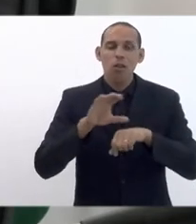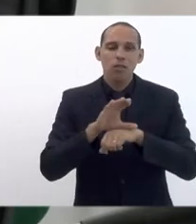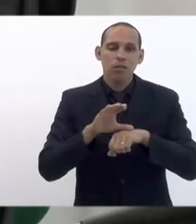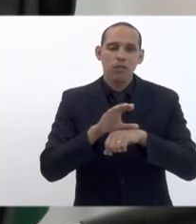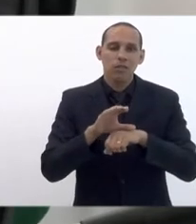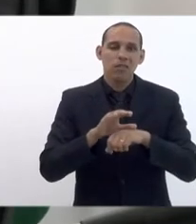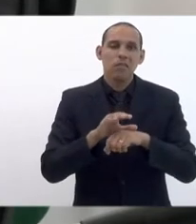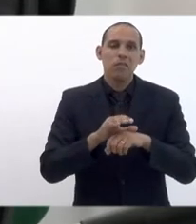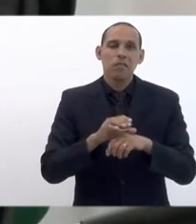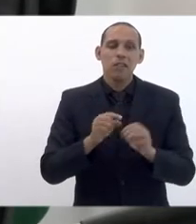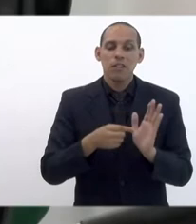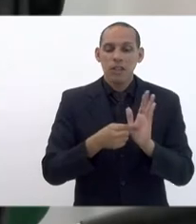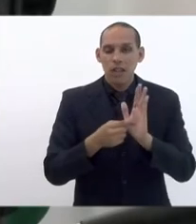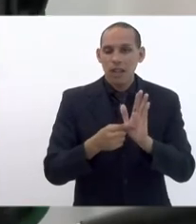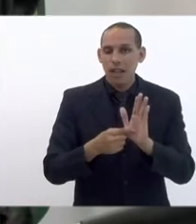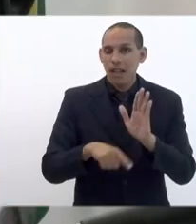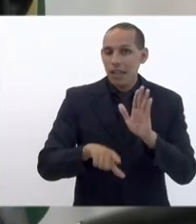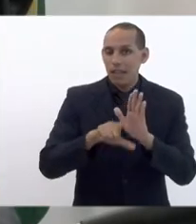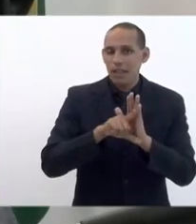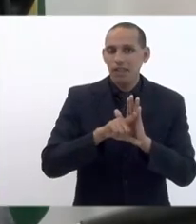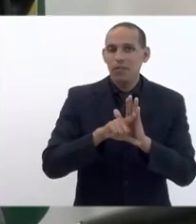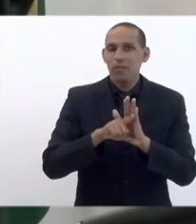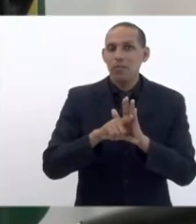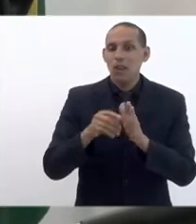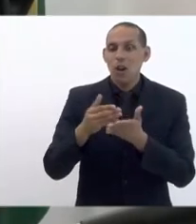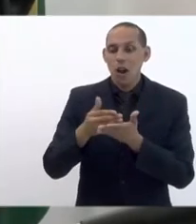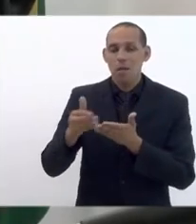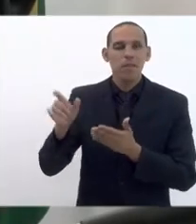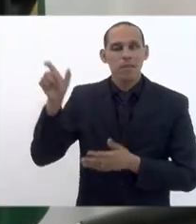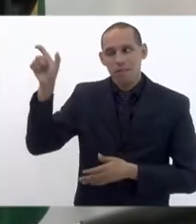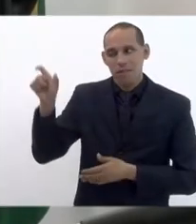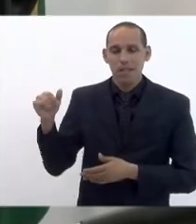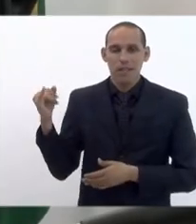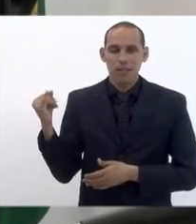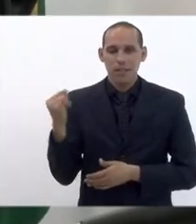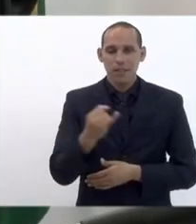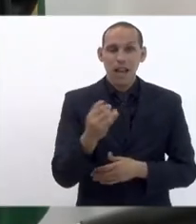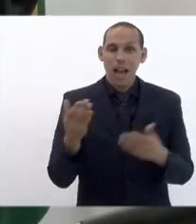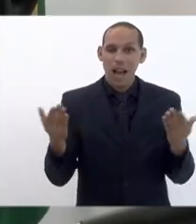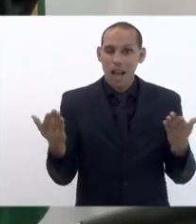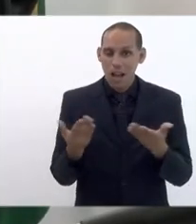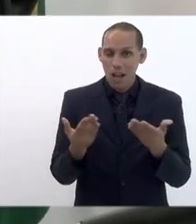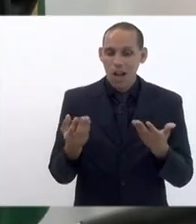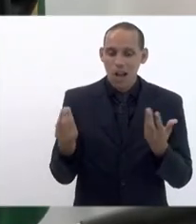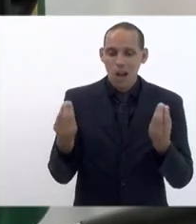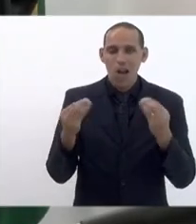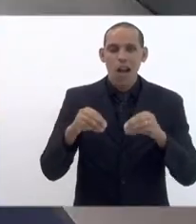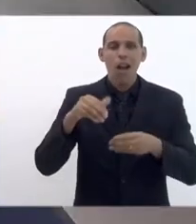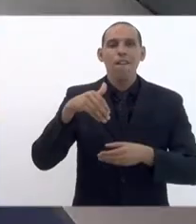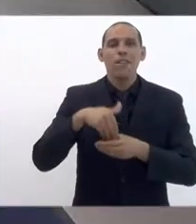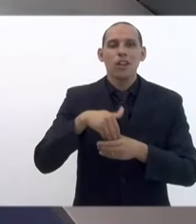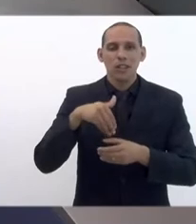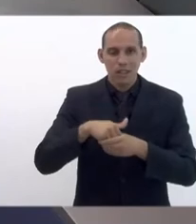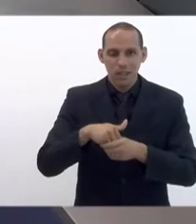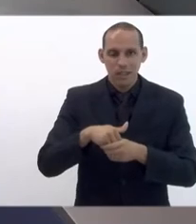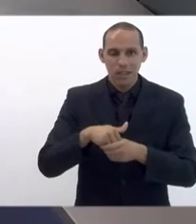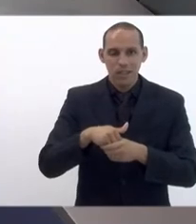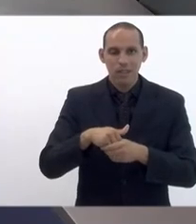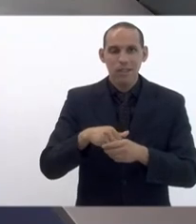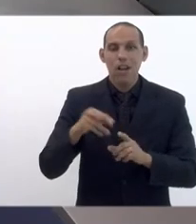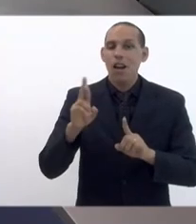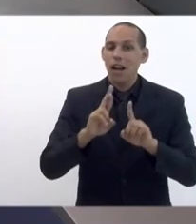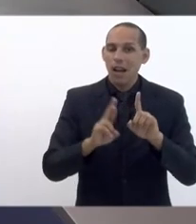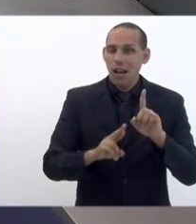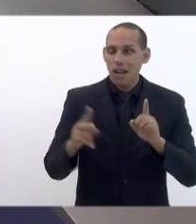legislativa. E ele avisou isso no início. Eu estou colocando em votação o voto do relator